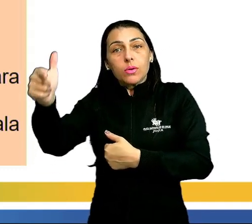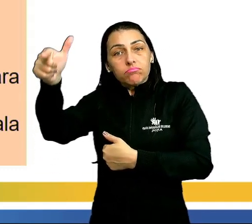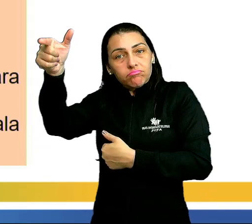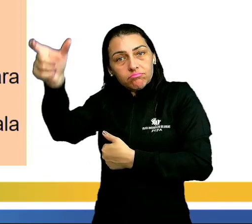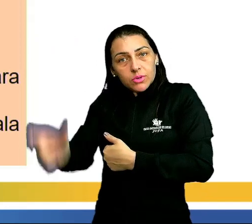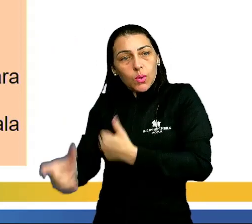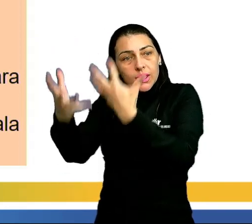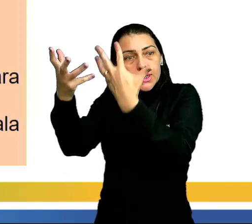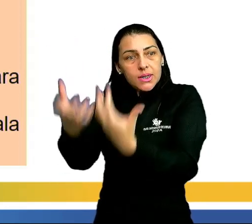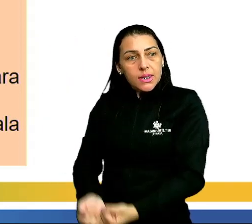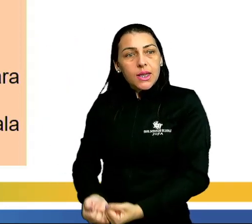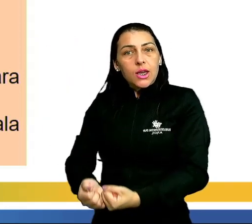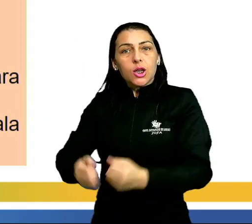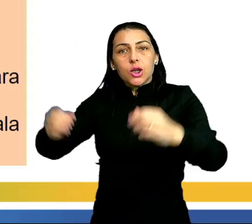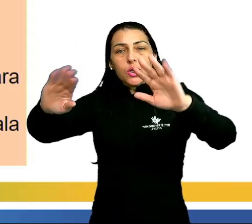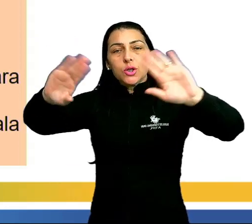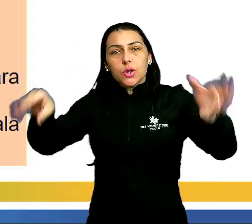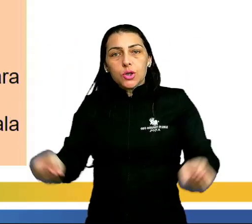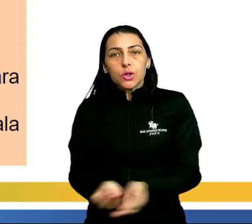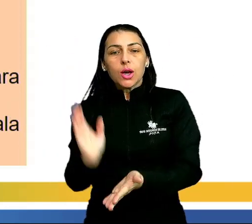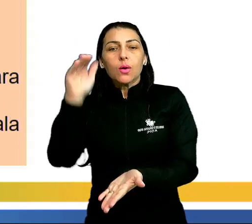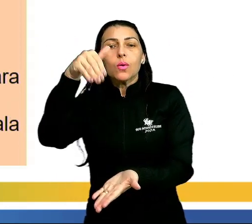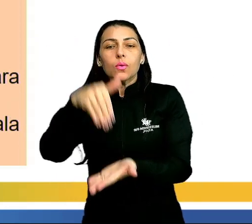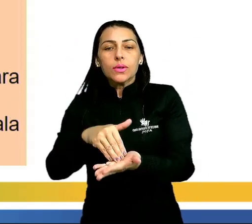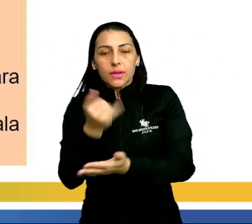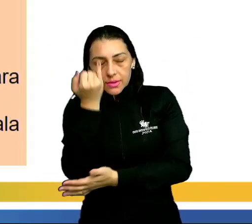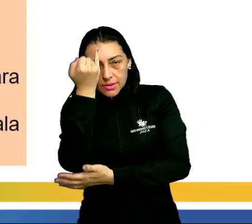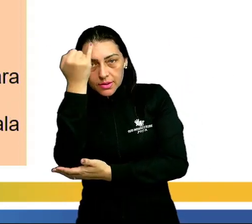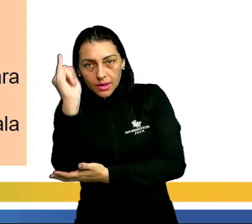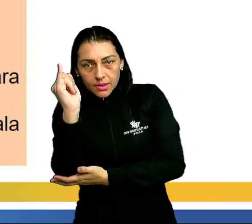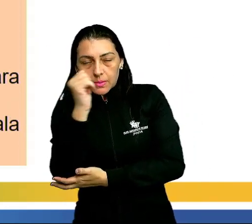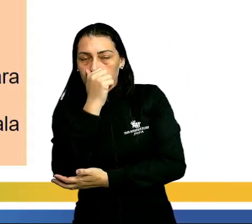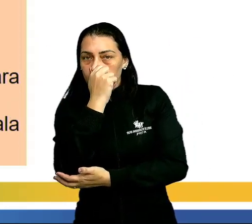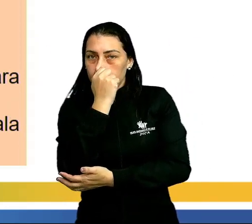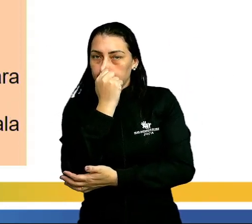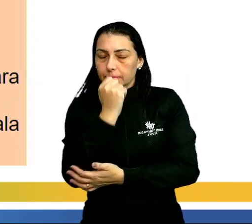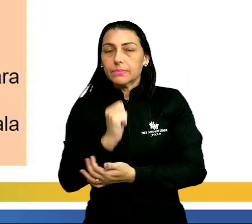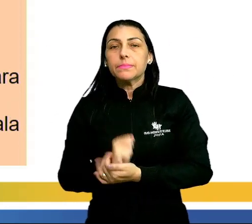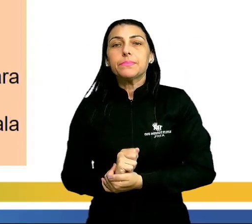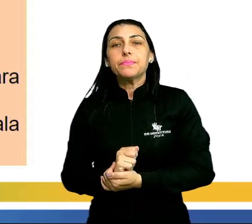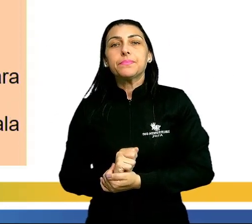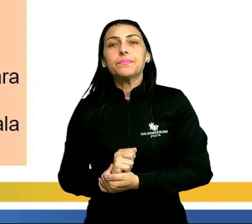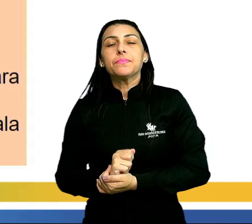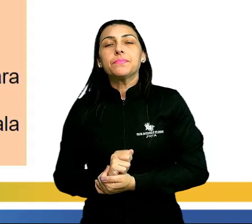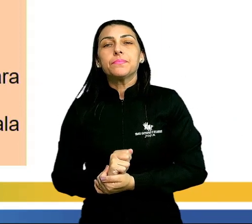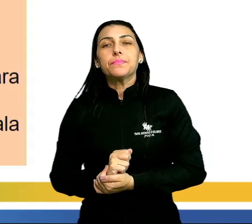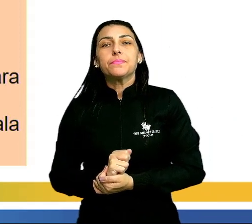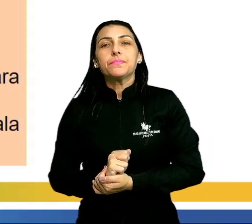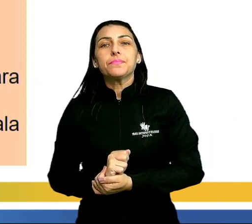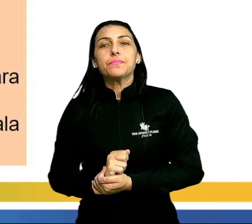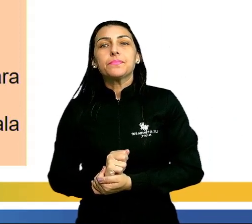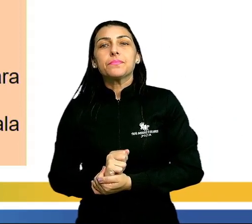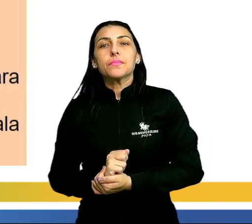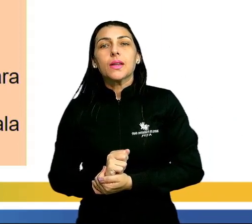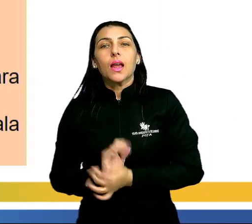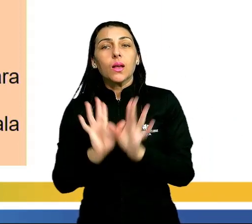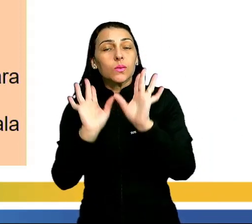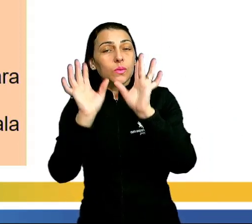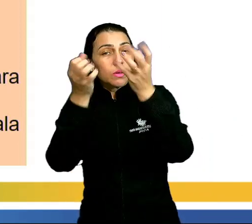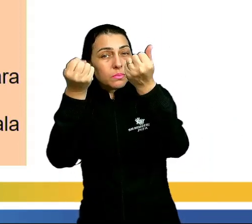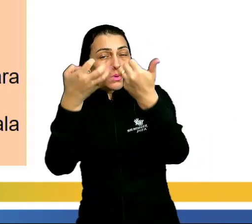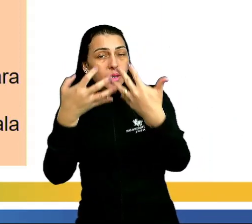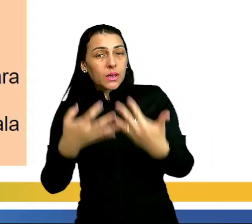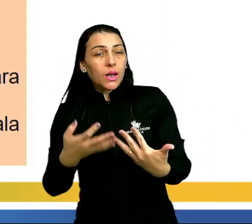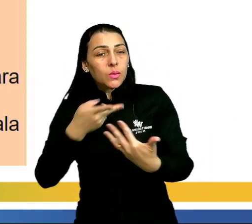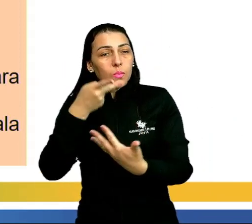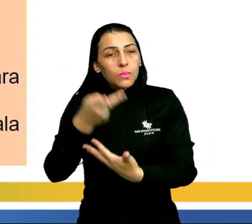o adversário aceite sua conclusão, suas ideias. Então, apesar de ser contado como